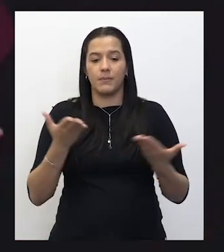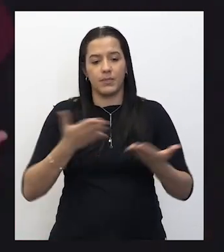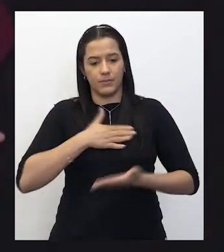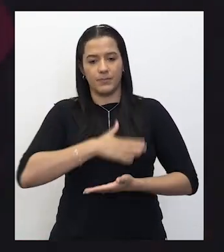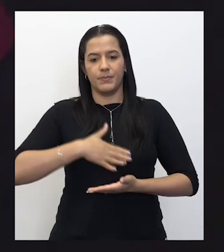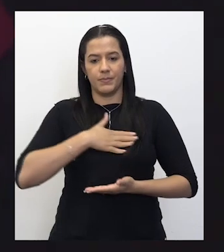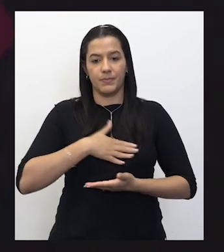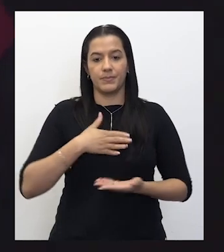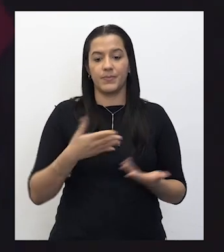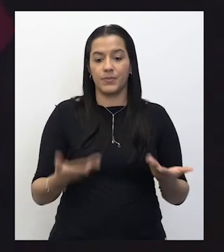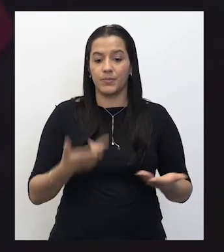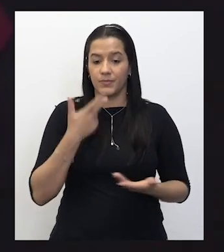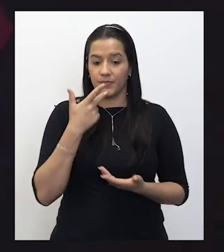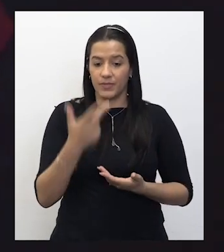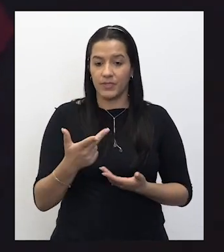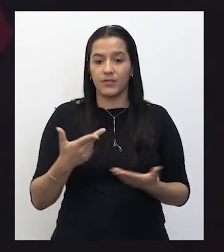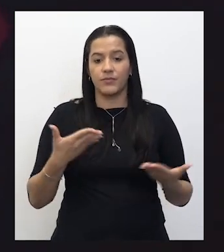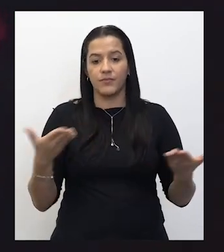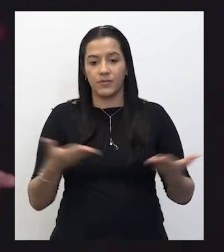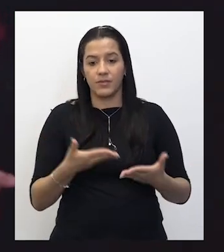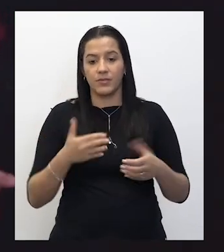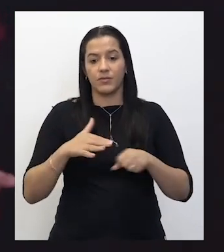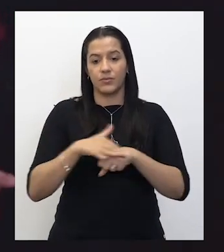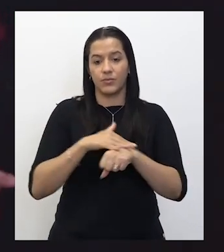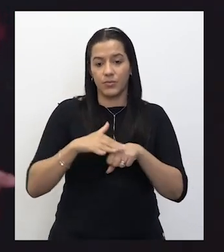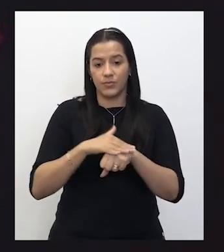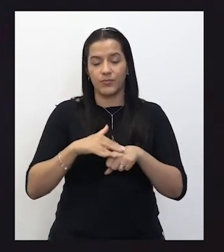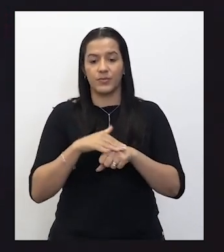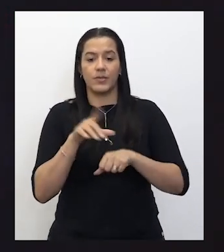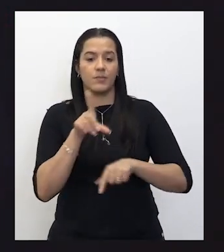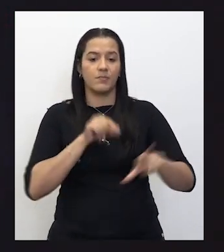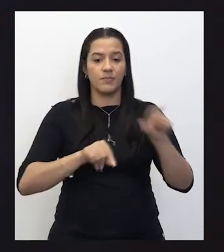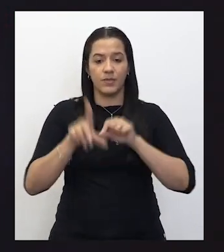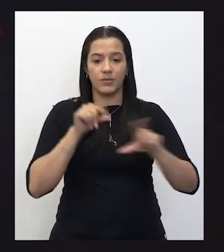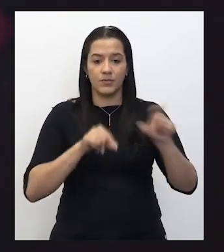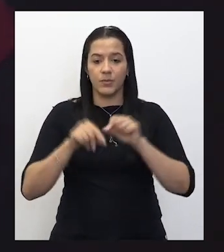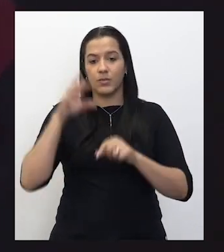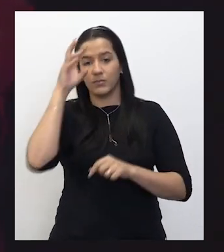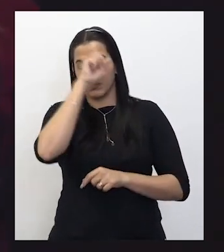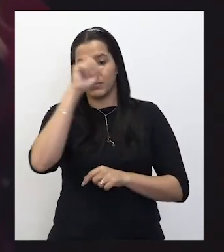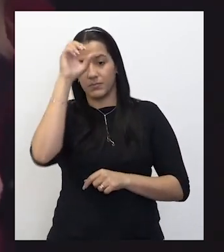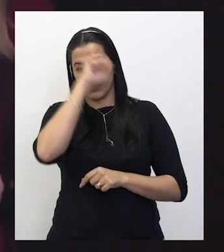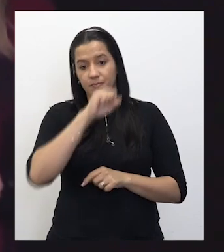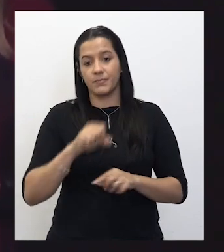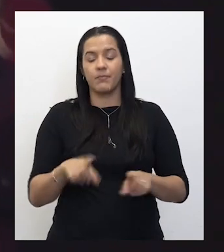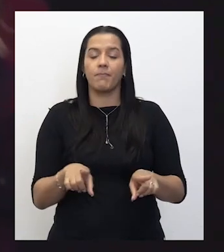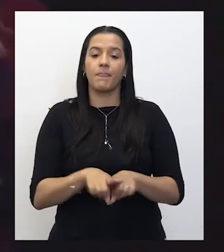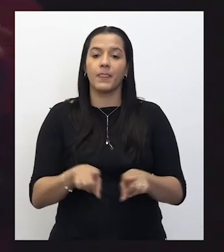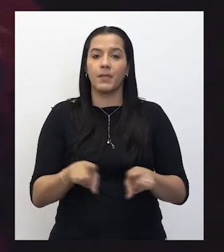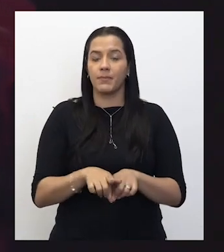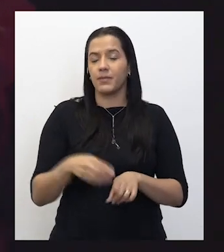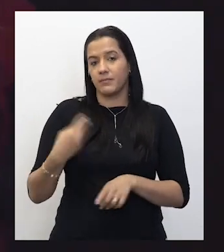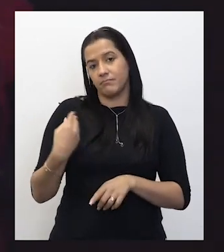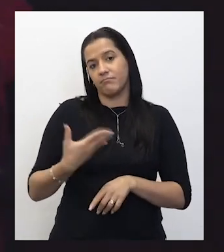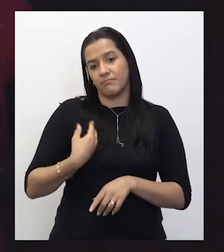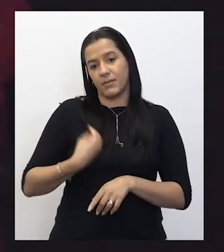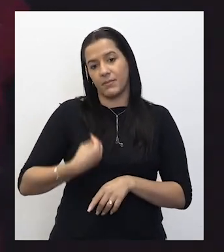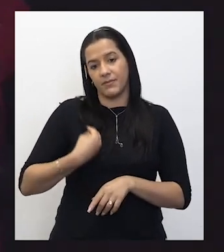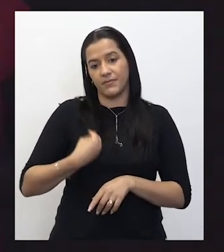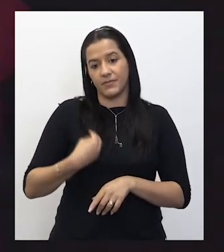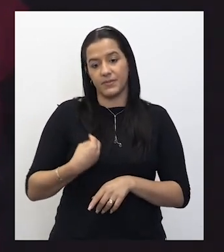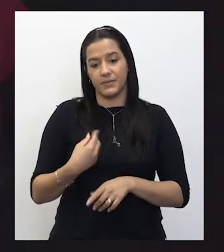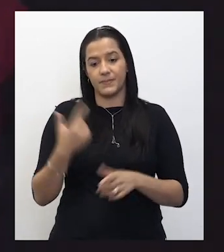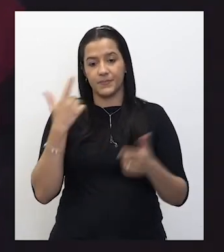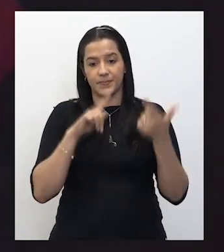Como eu disse na fala, eu vim conversar com vocês um pouco sobre escolhas para aprender, mas eu vou trazer um pouco da minha realidade e tentar tornar um